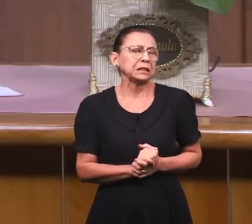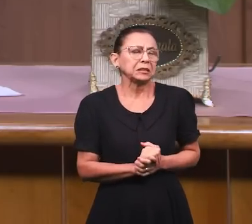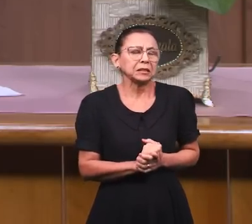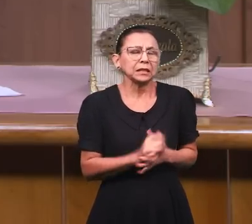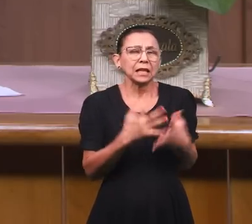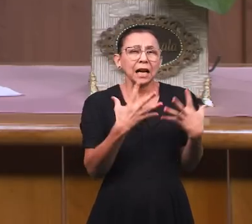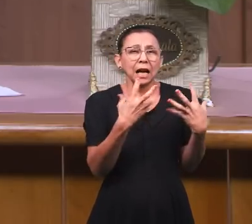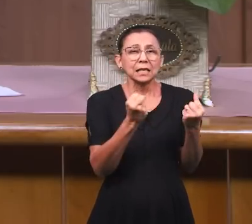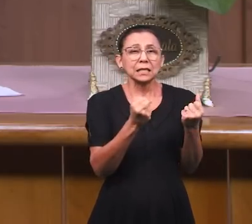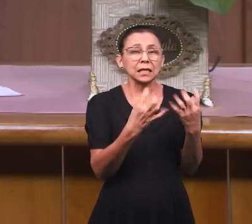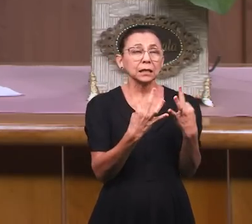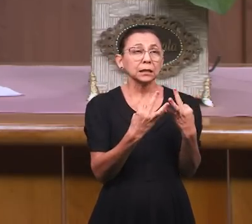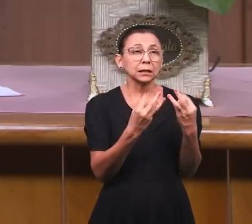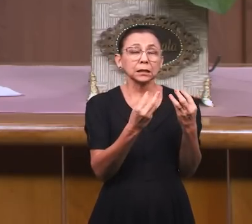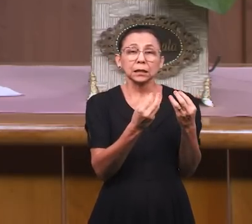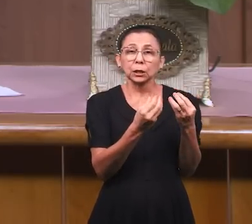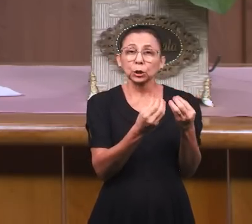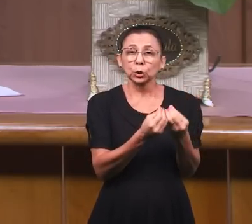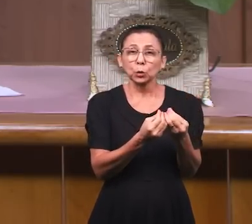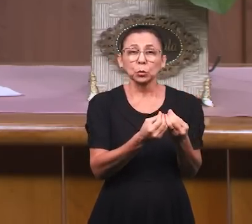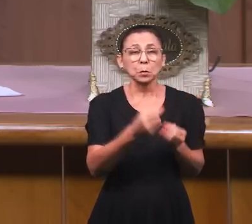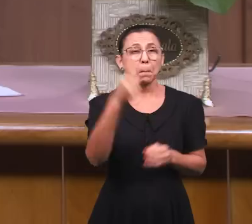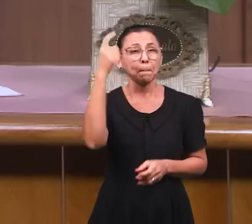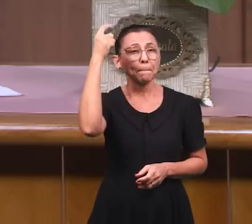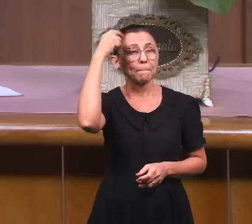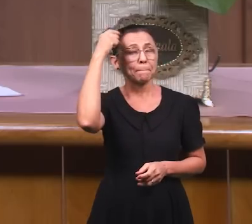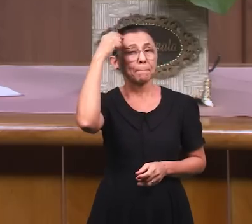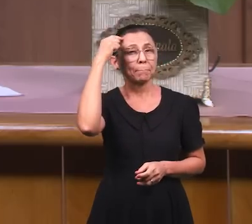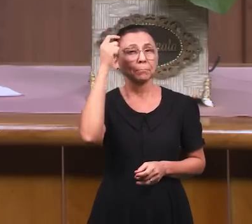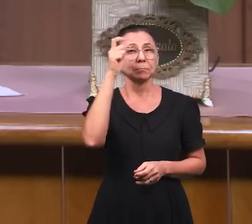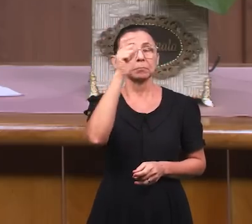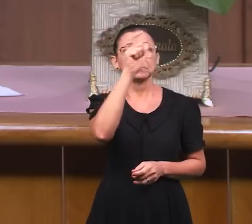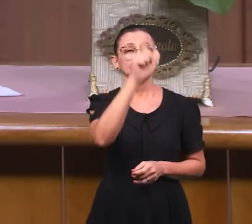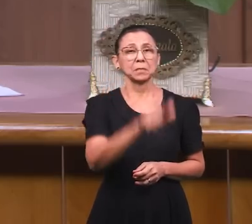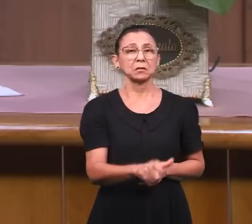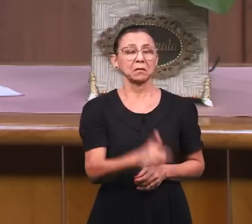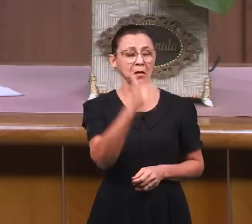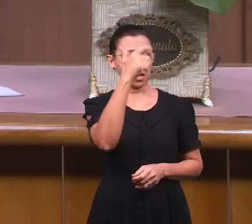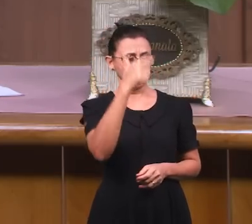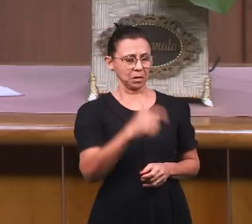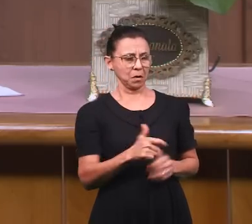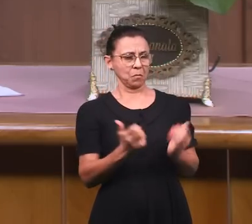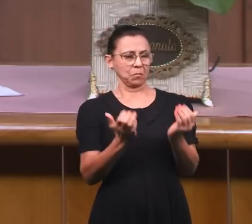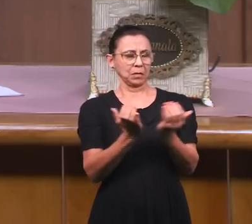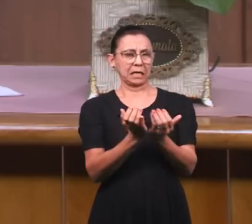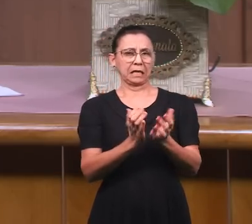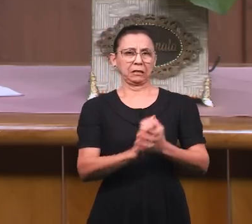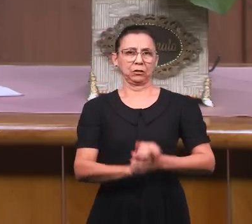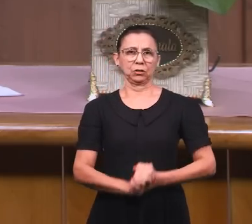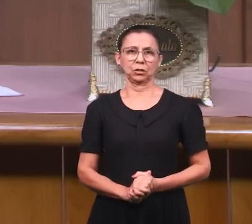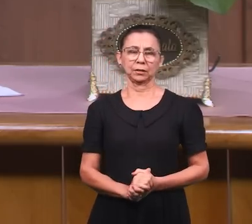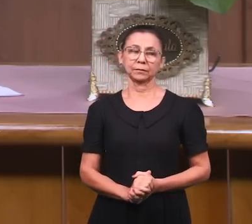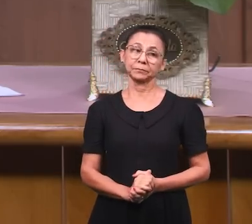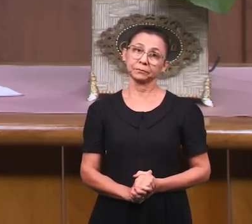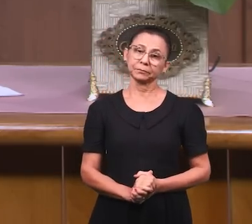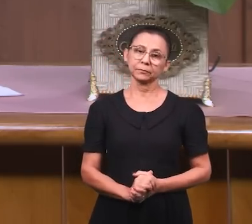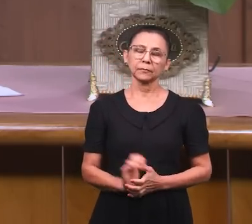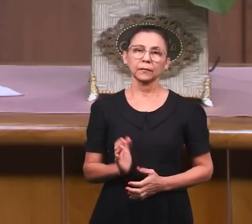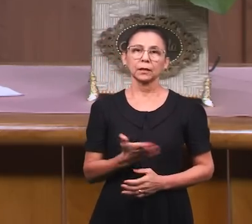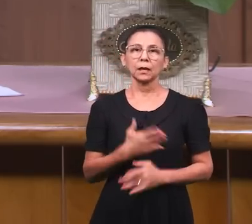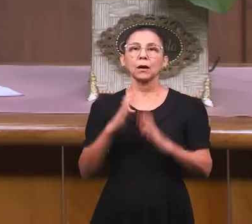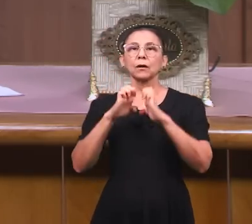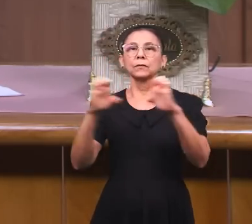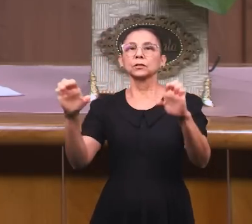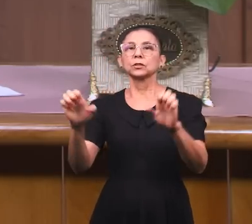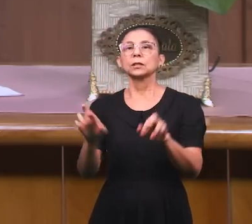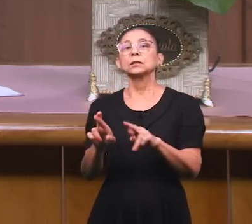de pensamento de pessoas que se dizem cristãs. Mas evangelho não, evangelho é diferente. No